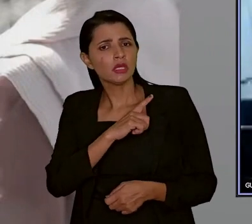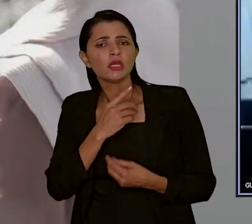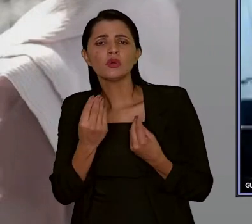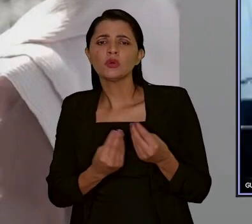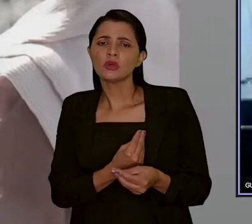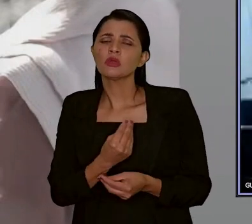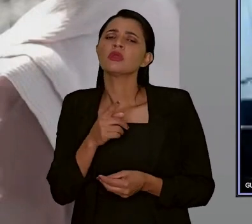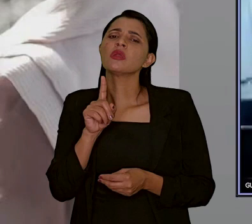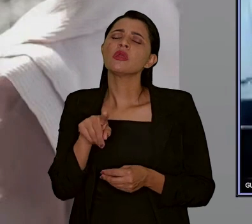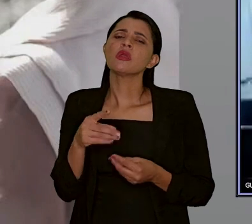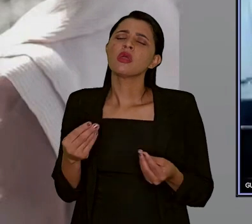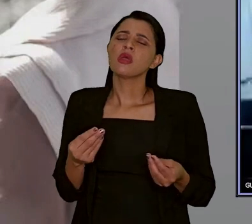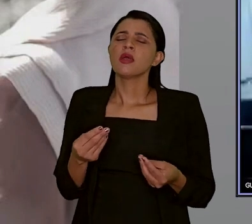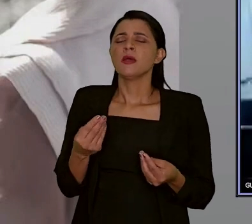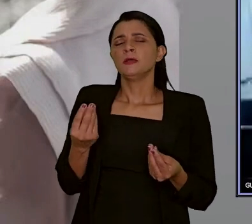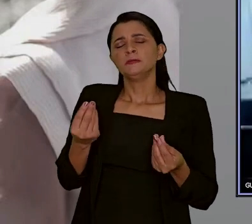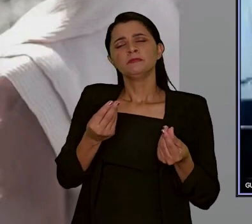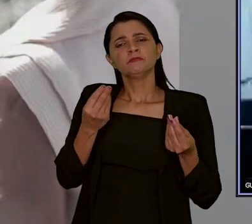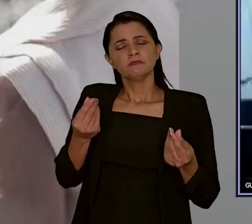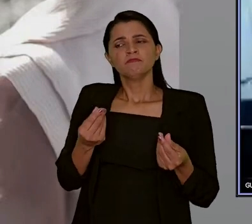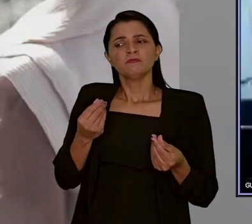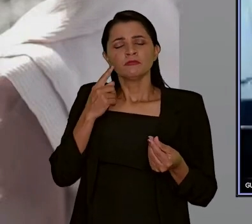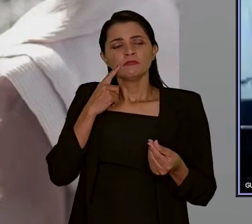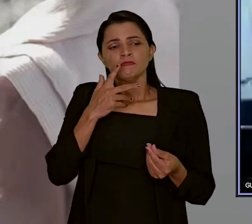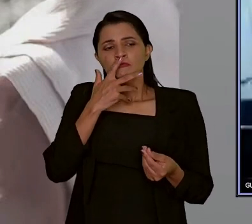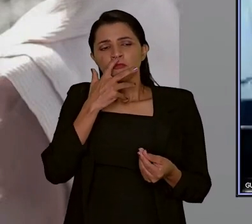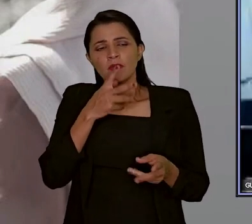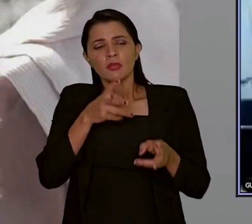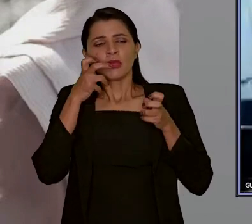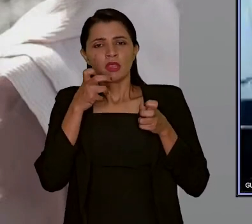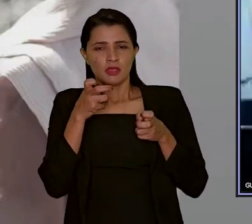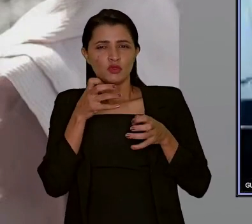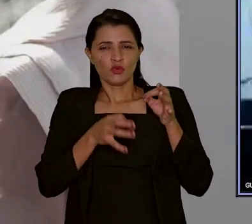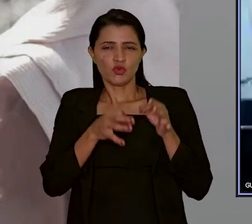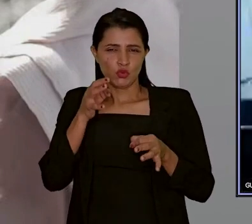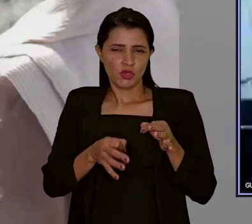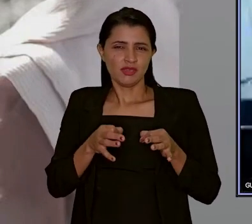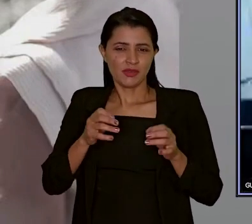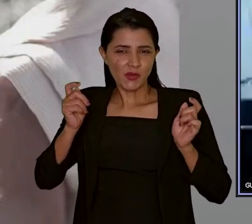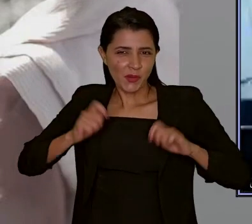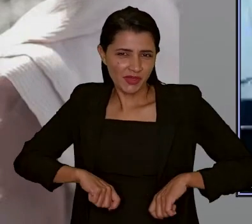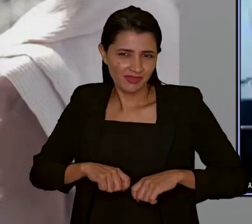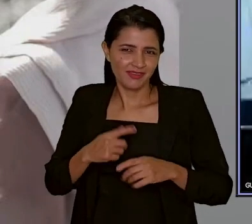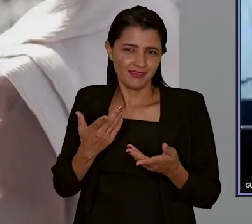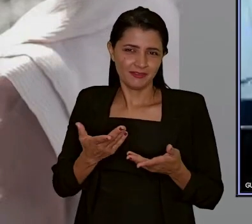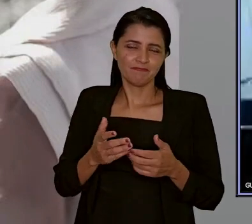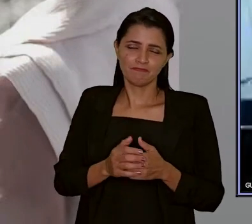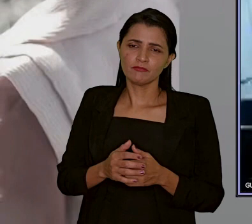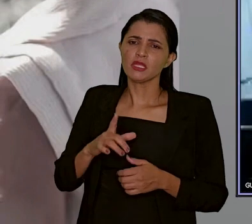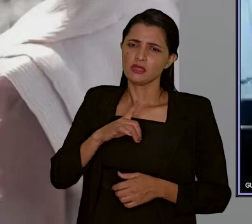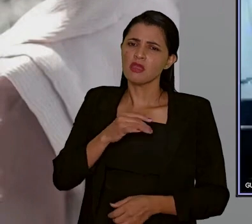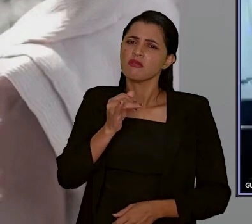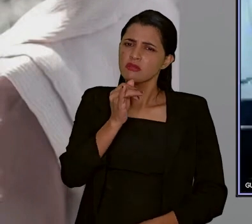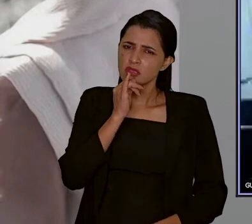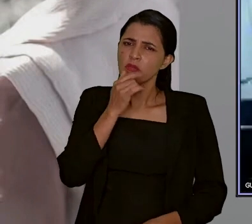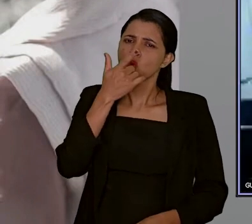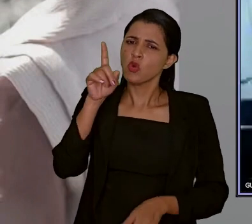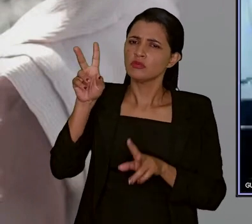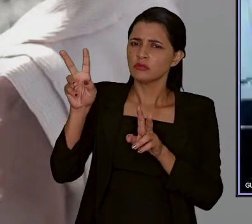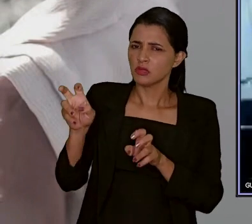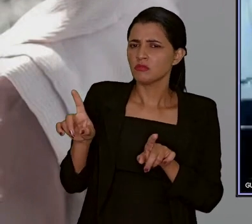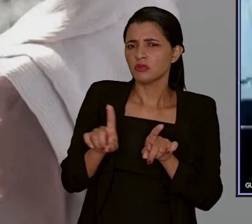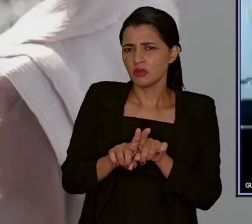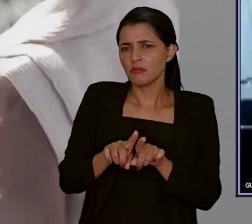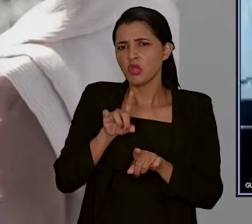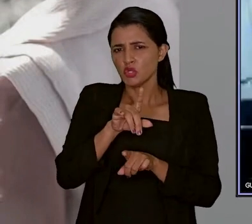questão que atraiu a competência da Justiça Federal. Nós temos alguns exemplos até em outros temas, que não apenas aqui no